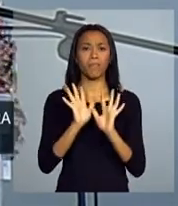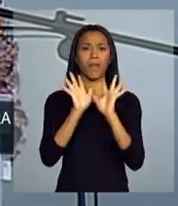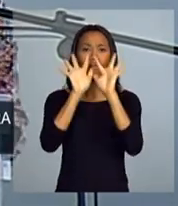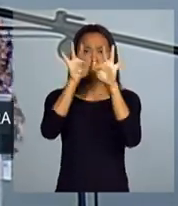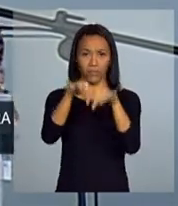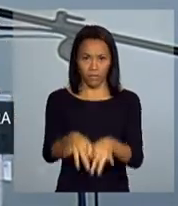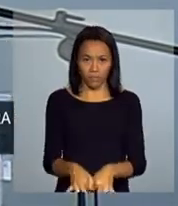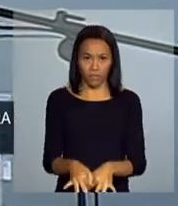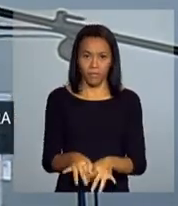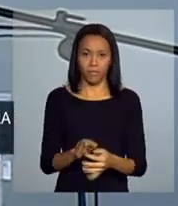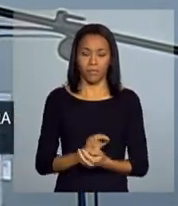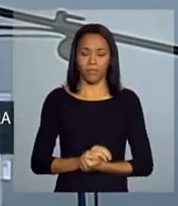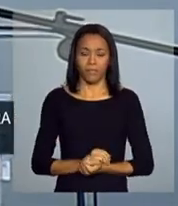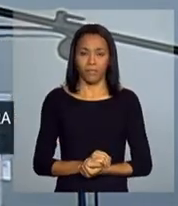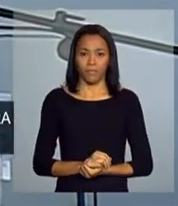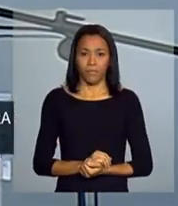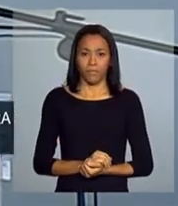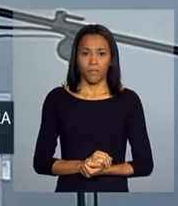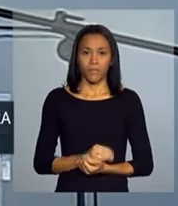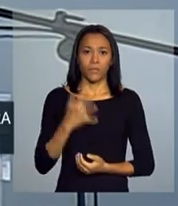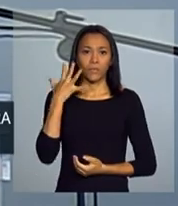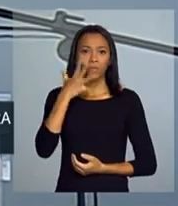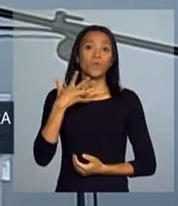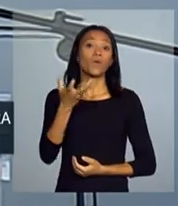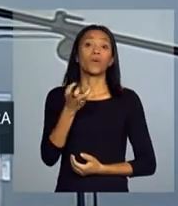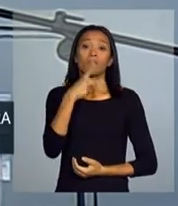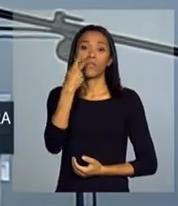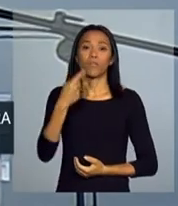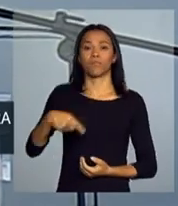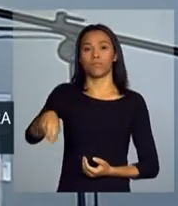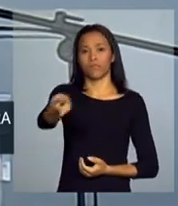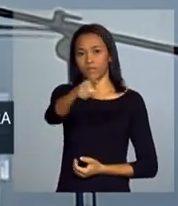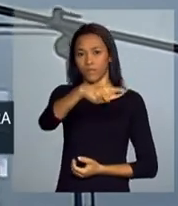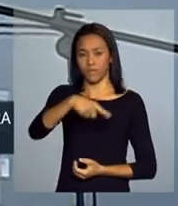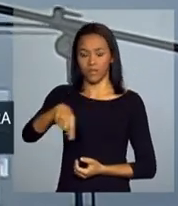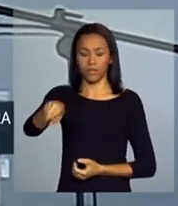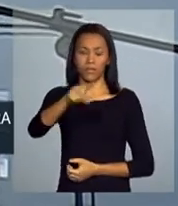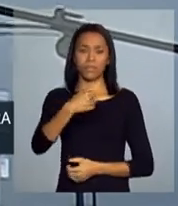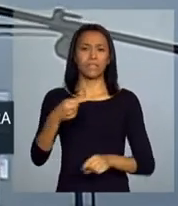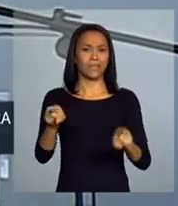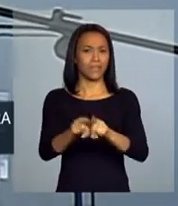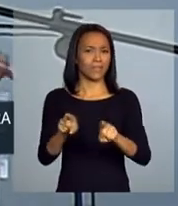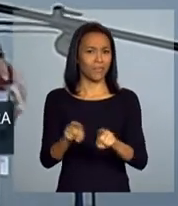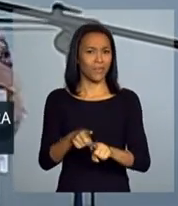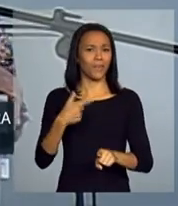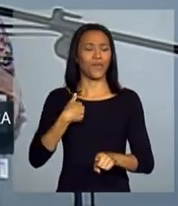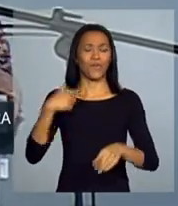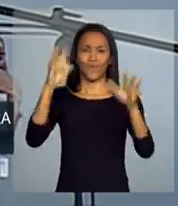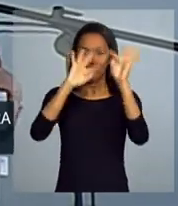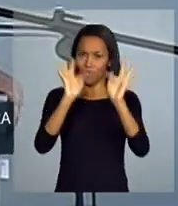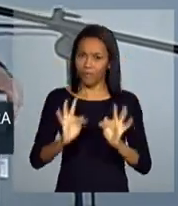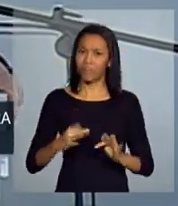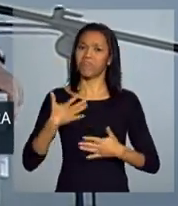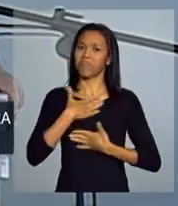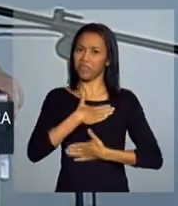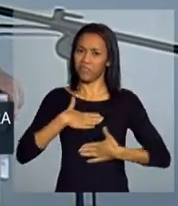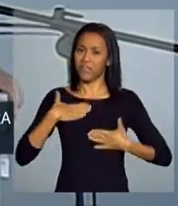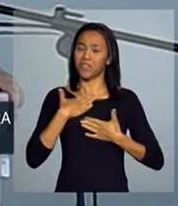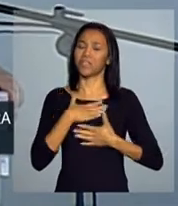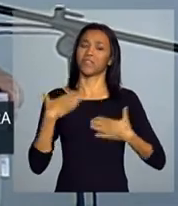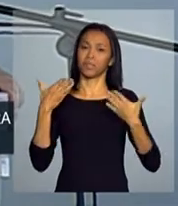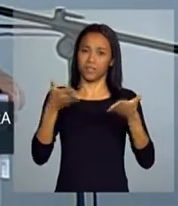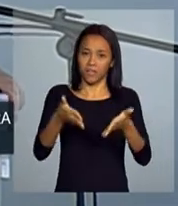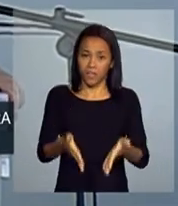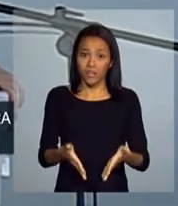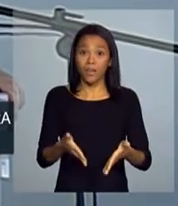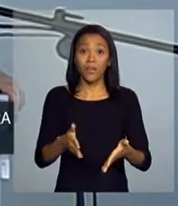finalizar, eu quero dizer a vocês que também fiquei muito feliz aqui com